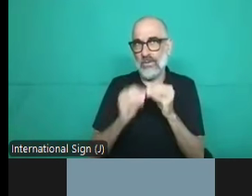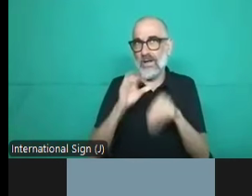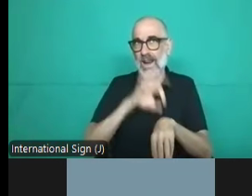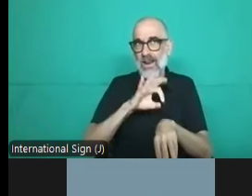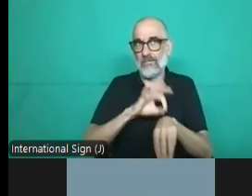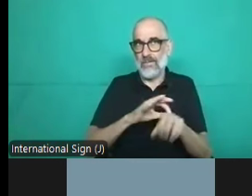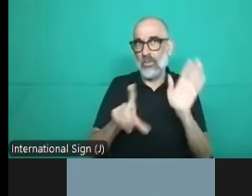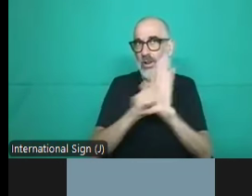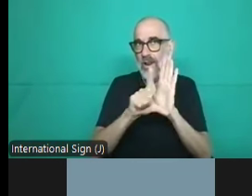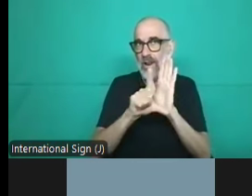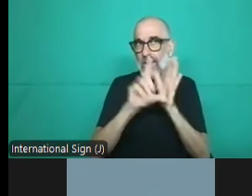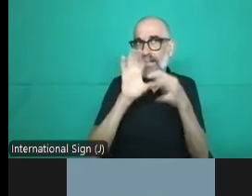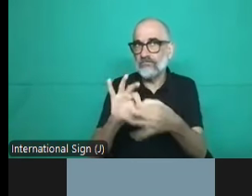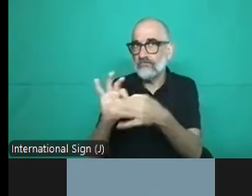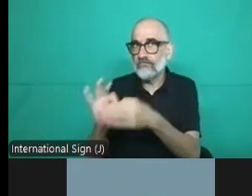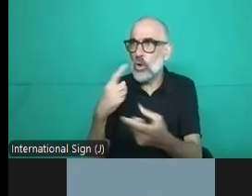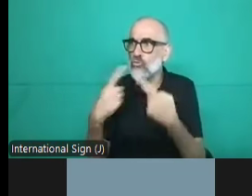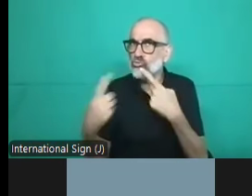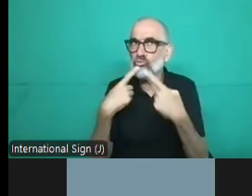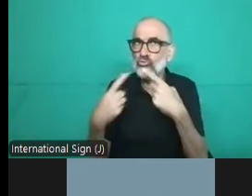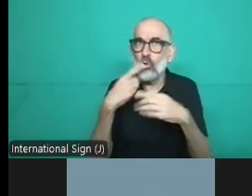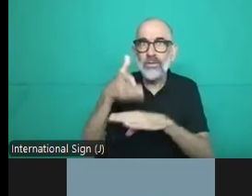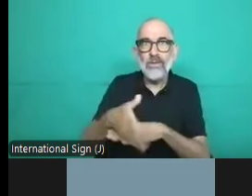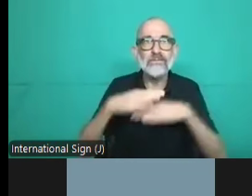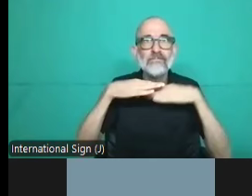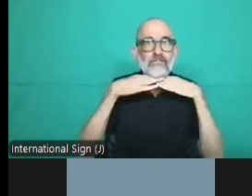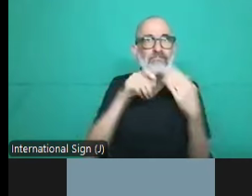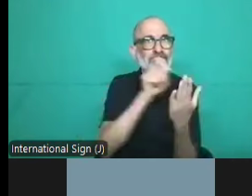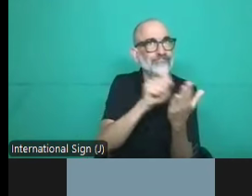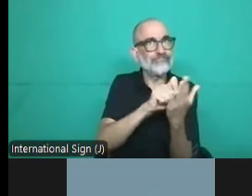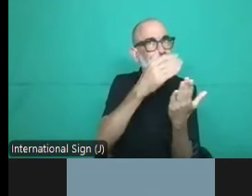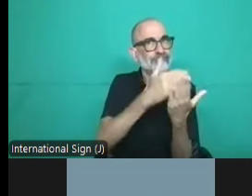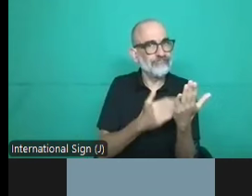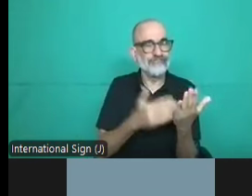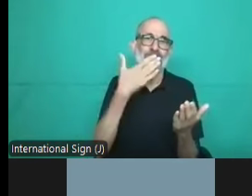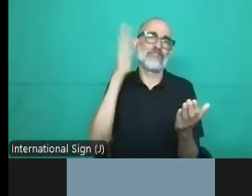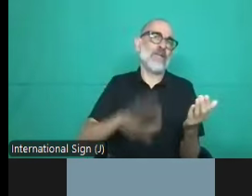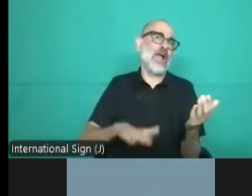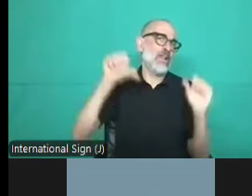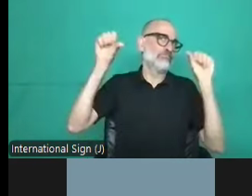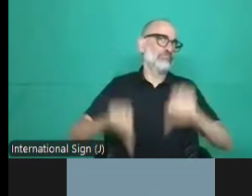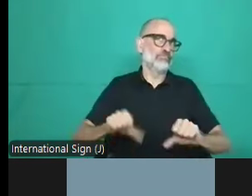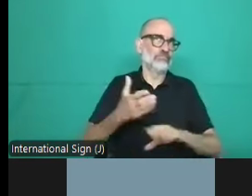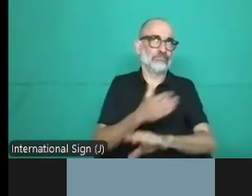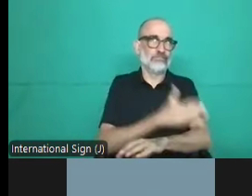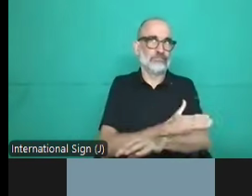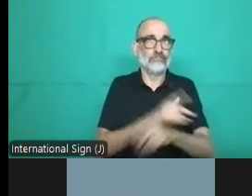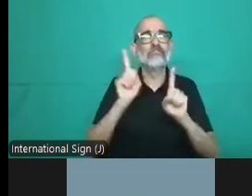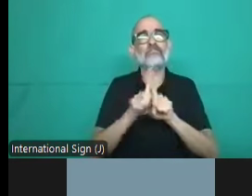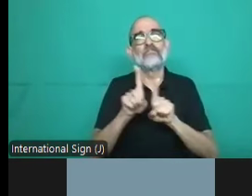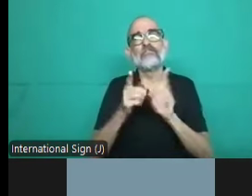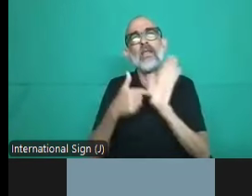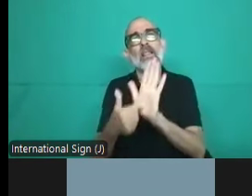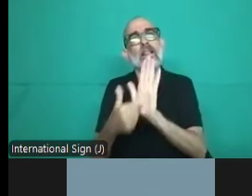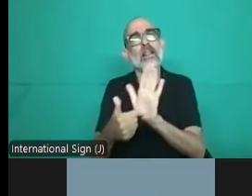colocar foco num aspecto para compartilhar experiências na parte de simulação. E essa